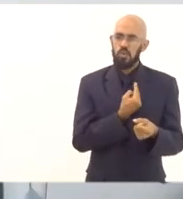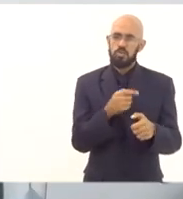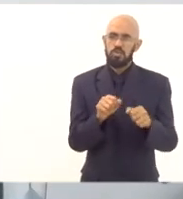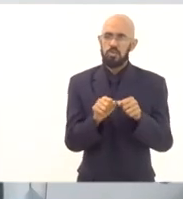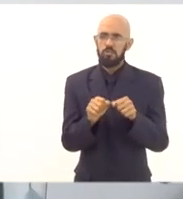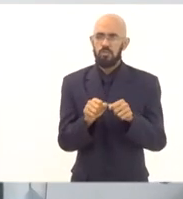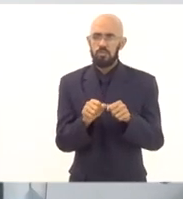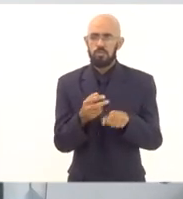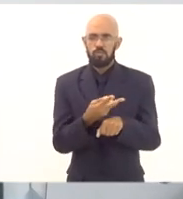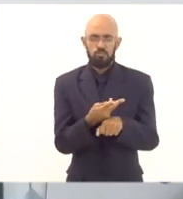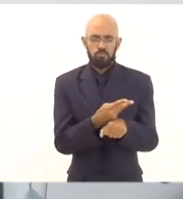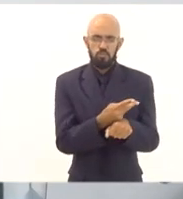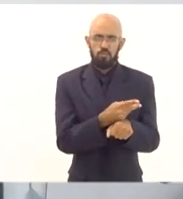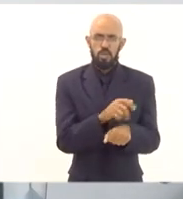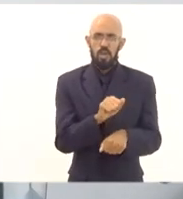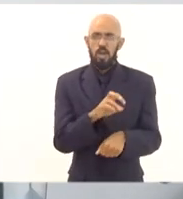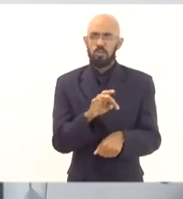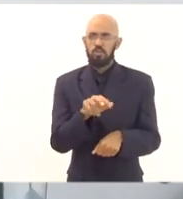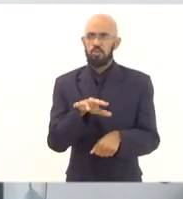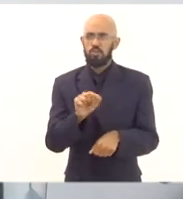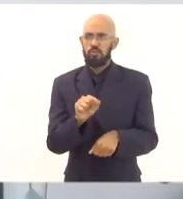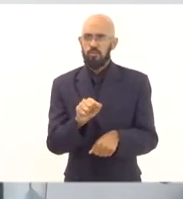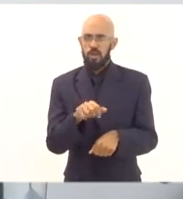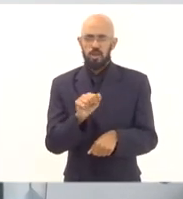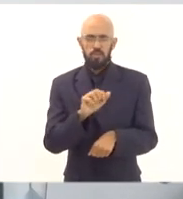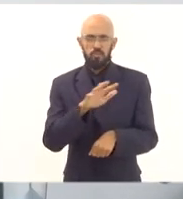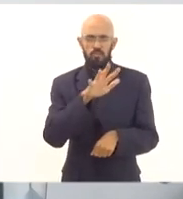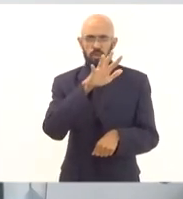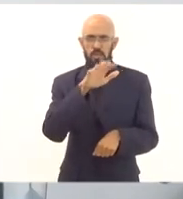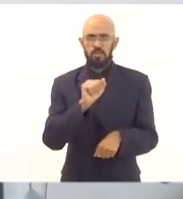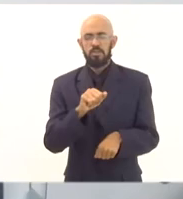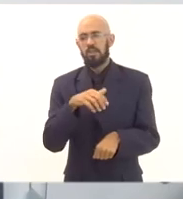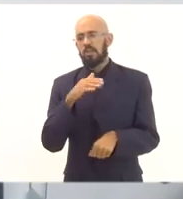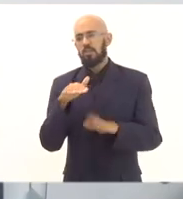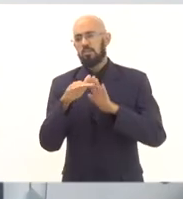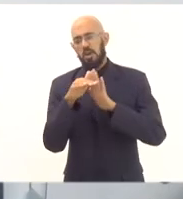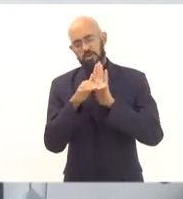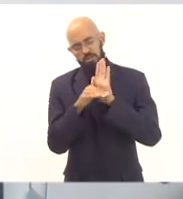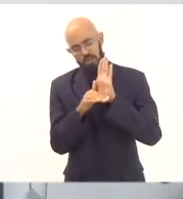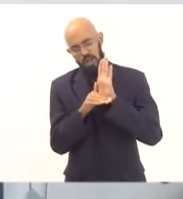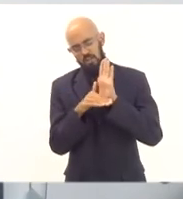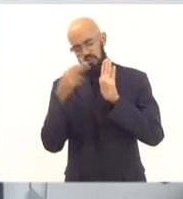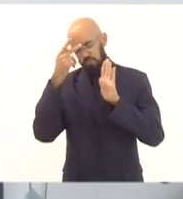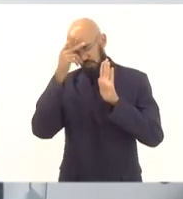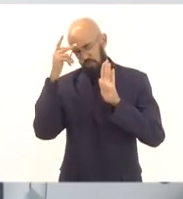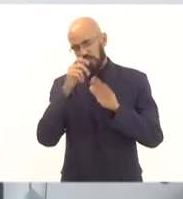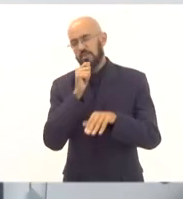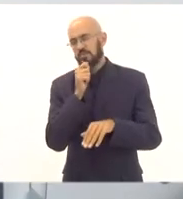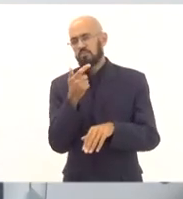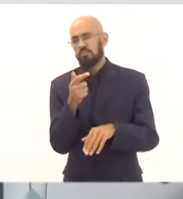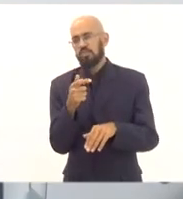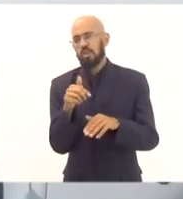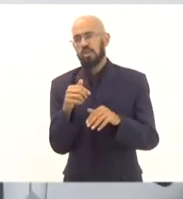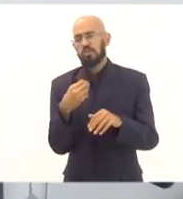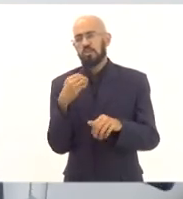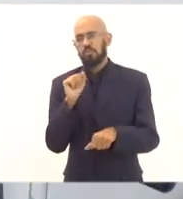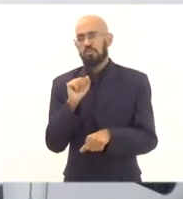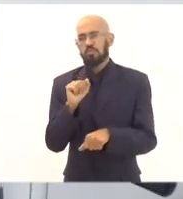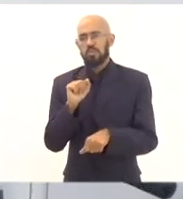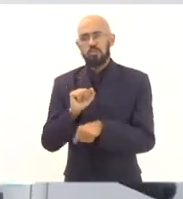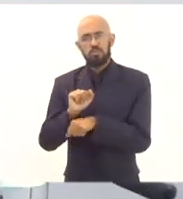ativa sistematicamente nos territórios né Qual é a listagem de pessoas Quina e